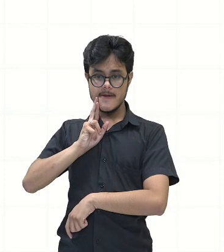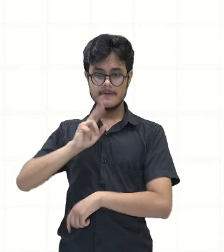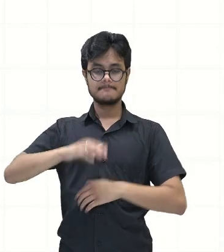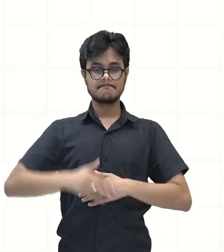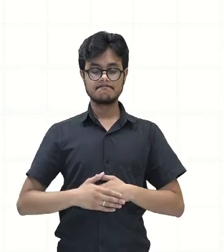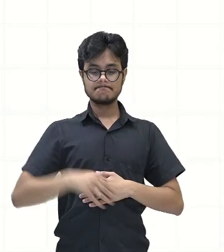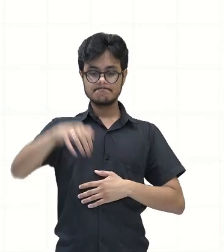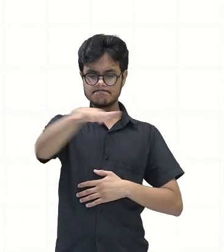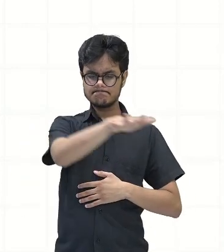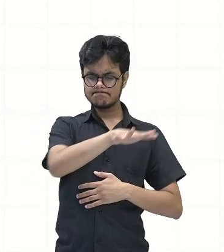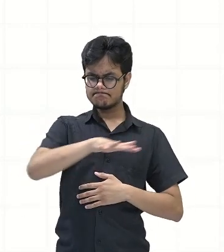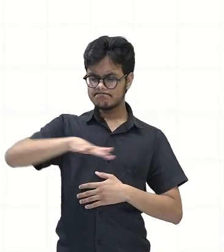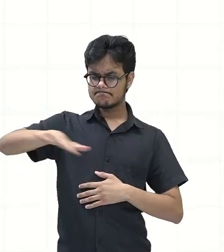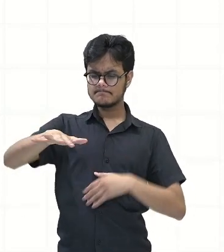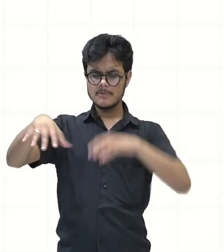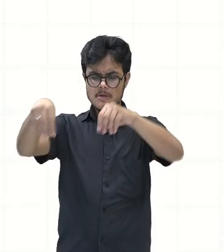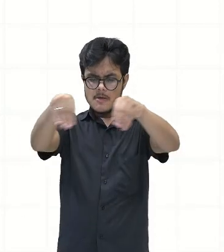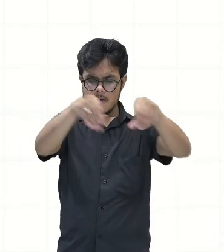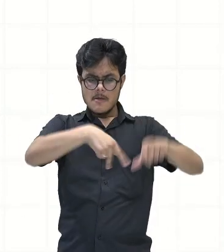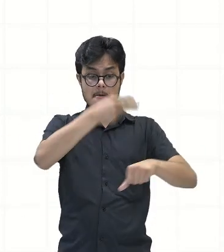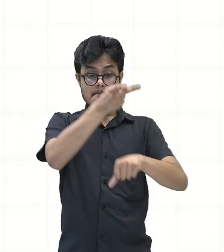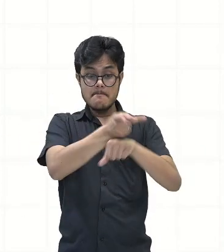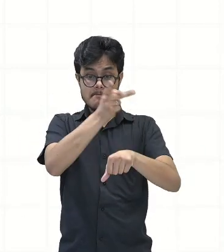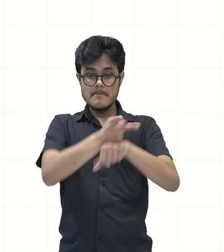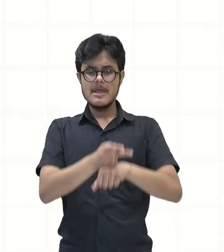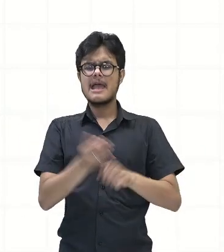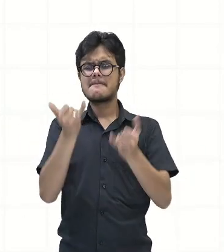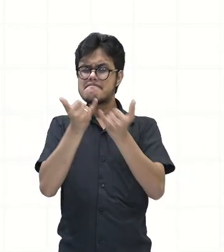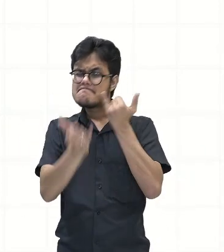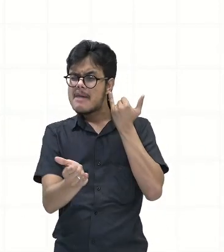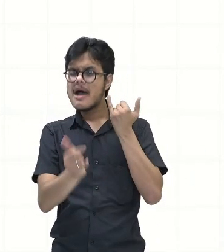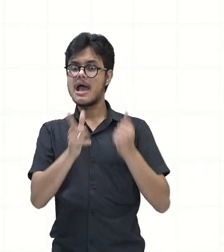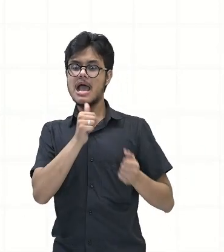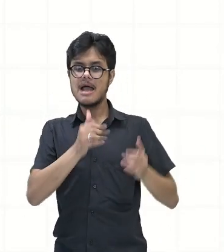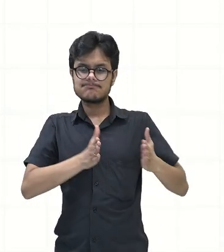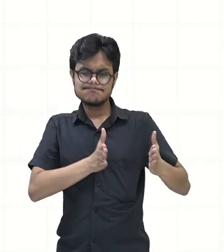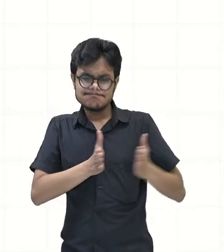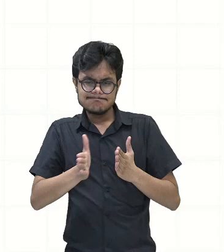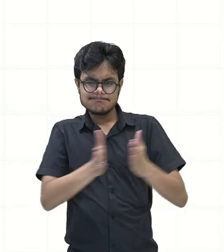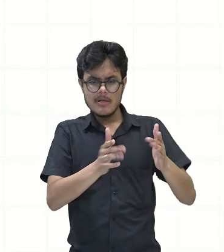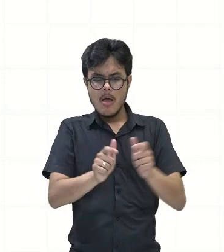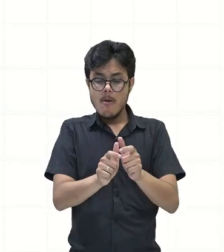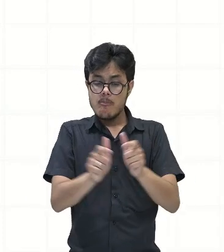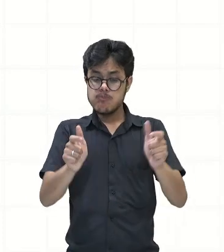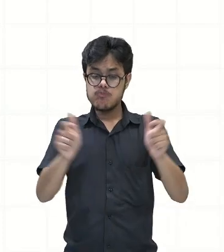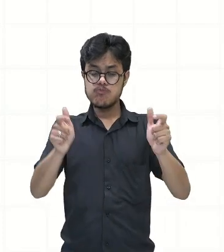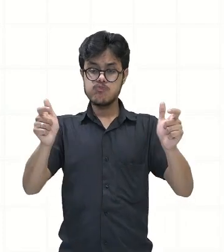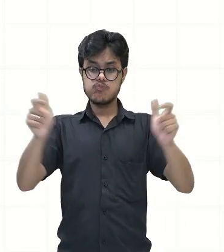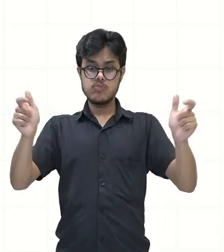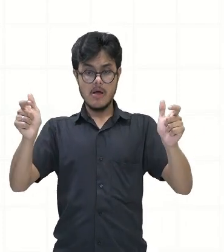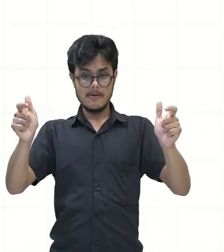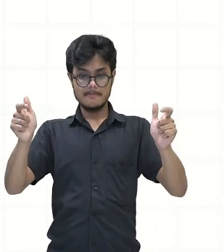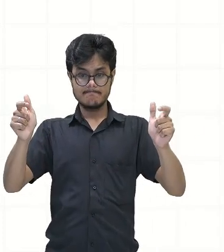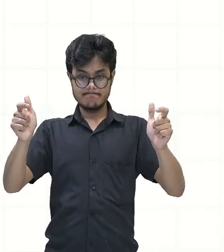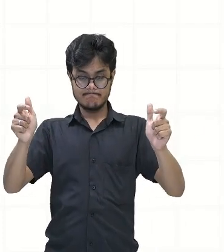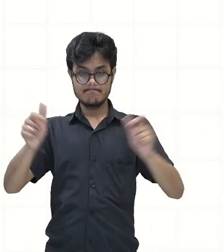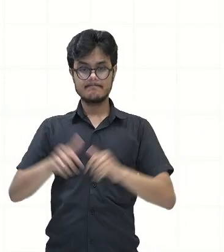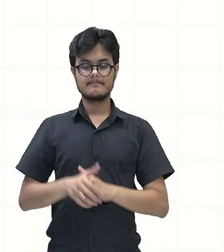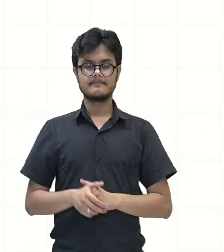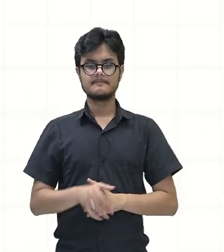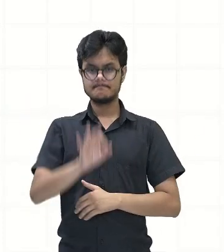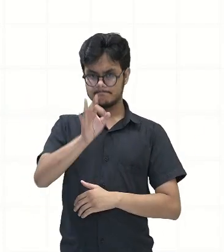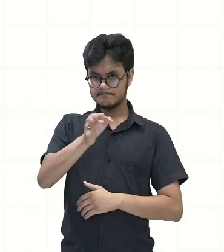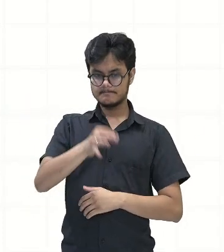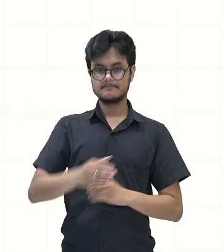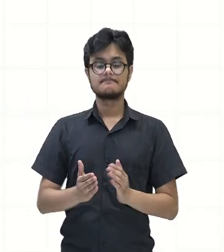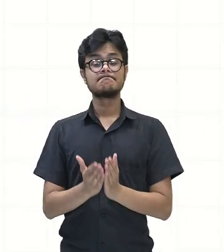elas podem coincidir com uma bacia hidrográfica, então elas podem ser mais extensas que a área sedimentar ou não, certo?